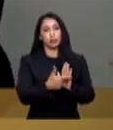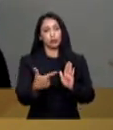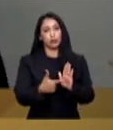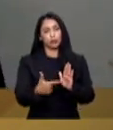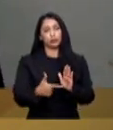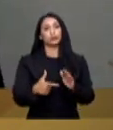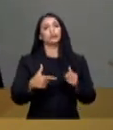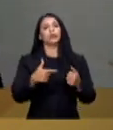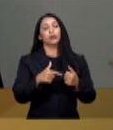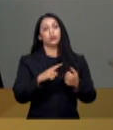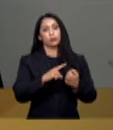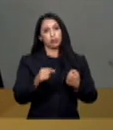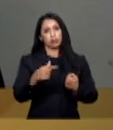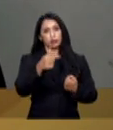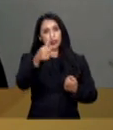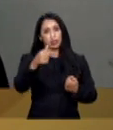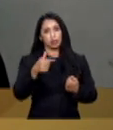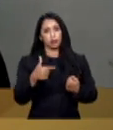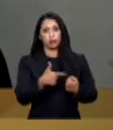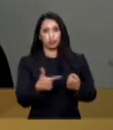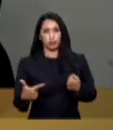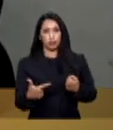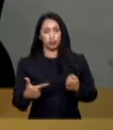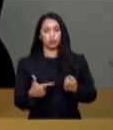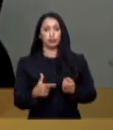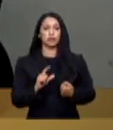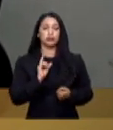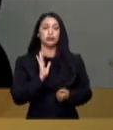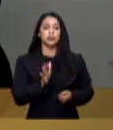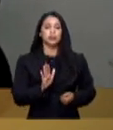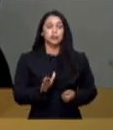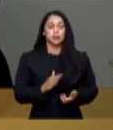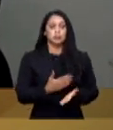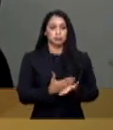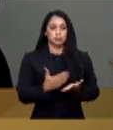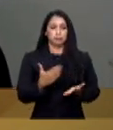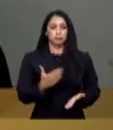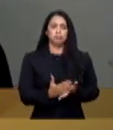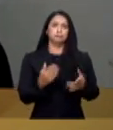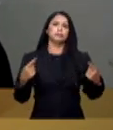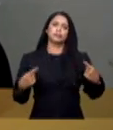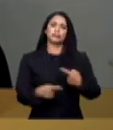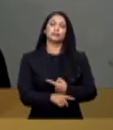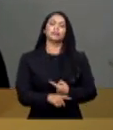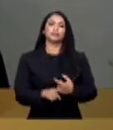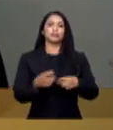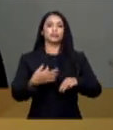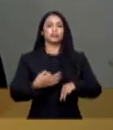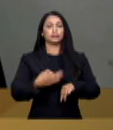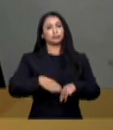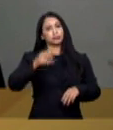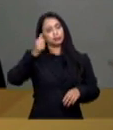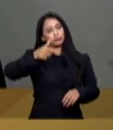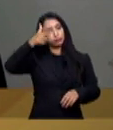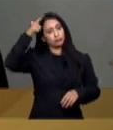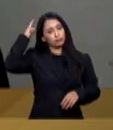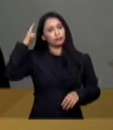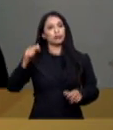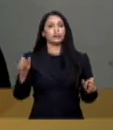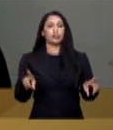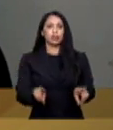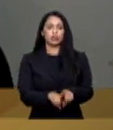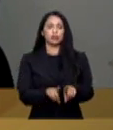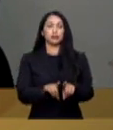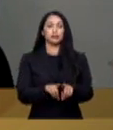2º do artigo 22, parece-me que na linha do que foi inicialmente iniciado em divergência pelo ministro Alexandre de Moraes e já seguido também